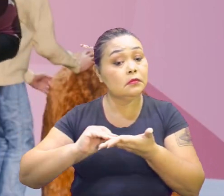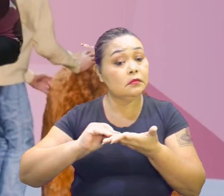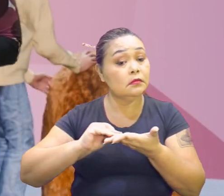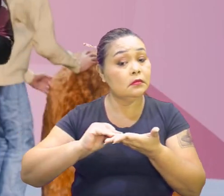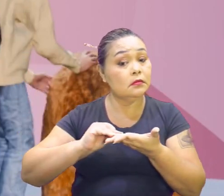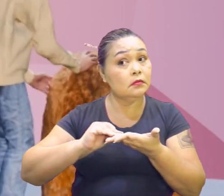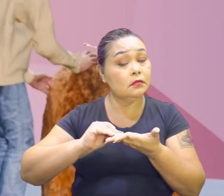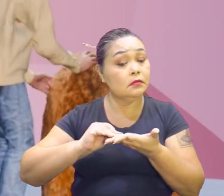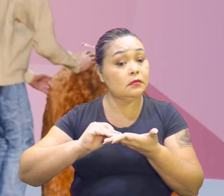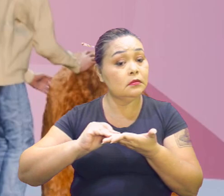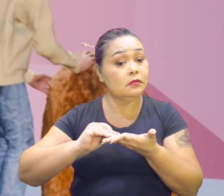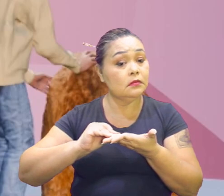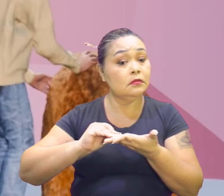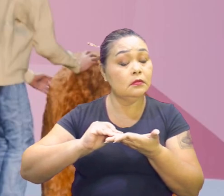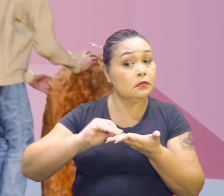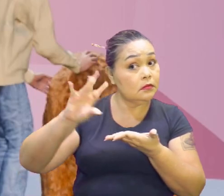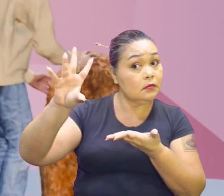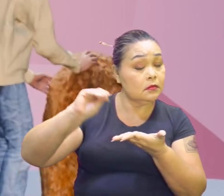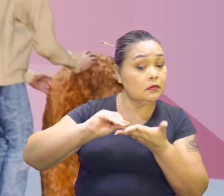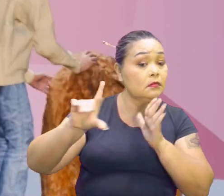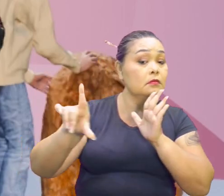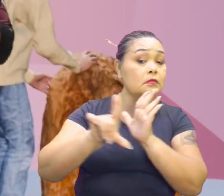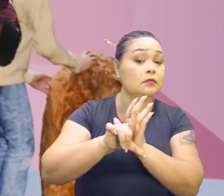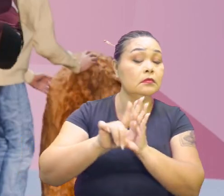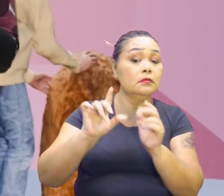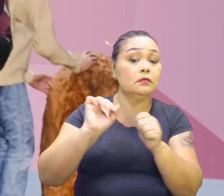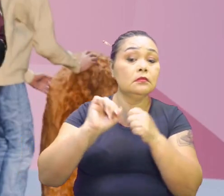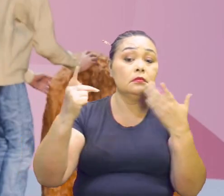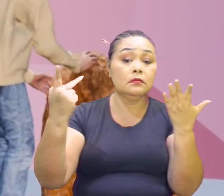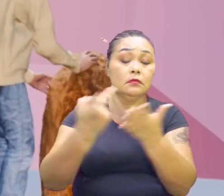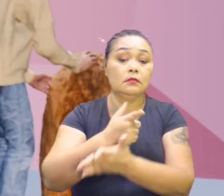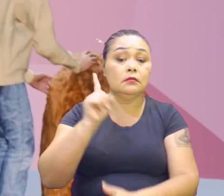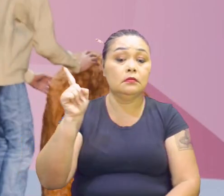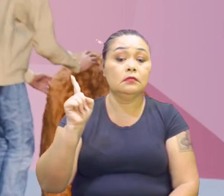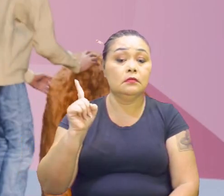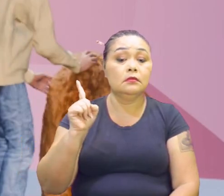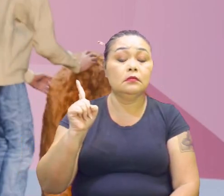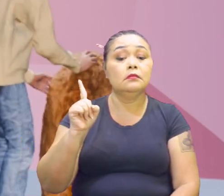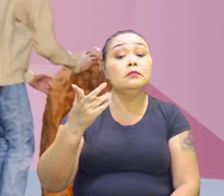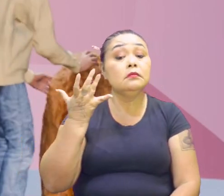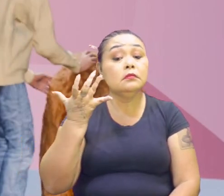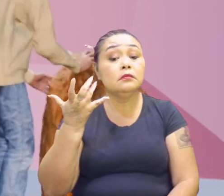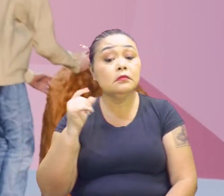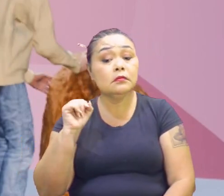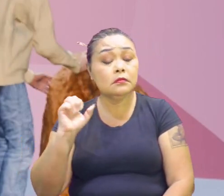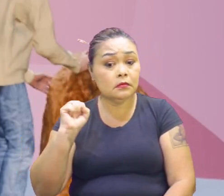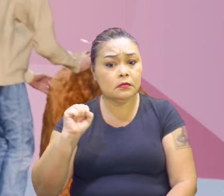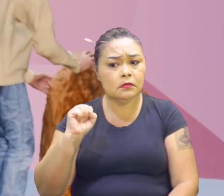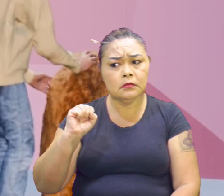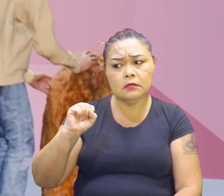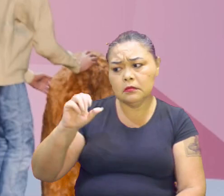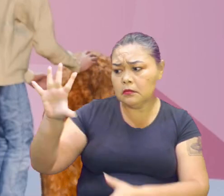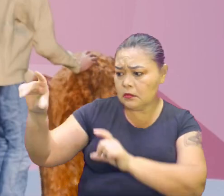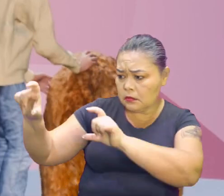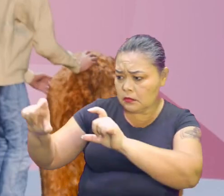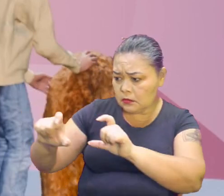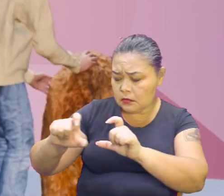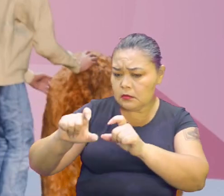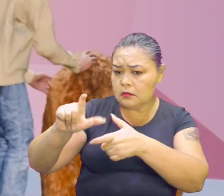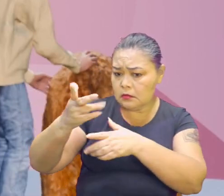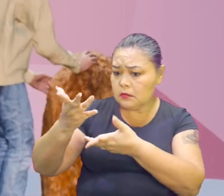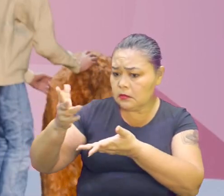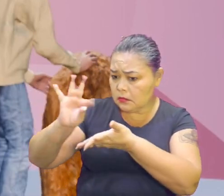aquela transcrição ao pé da letra. Exatamente, porque acontece muito isso aí. Então quer dizer que eu posso pegar o trecho lá do